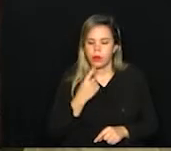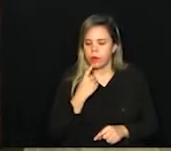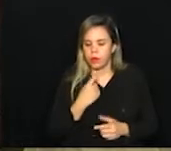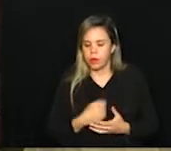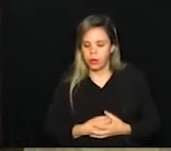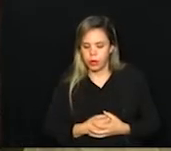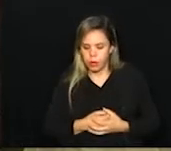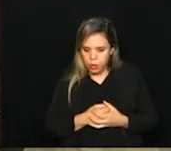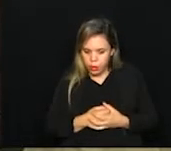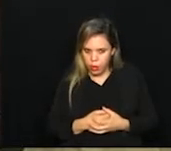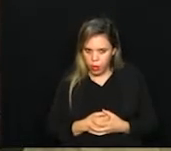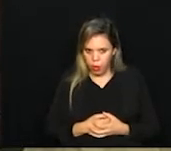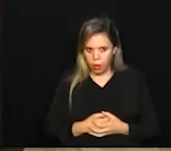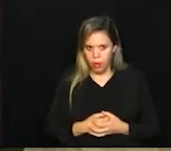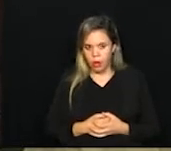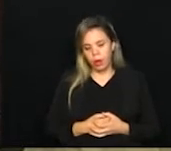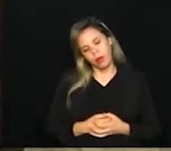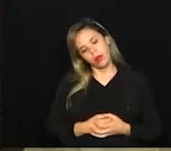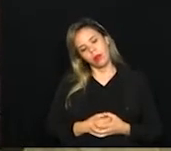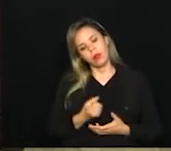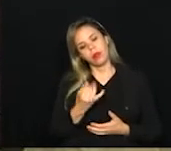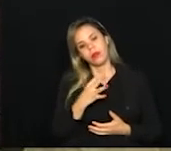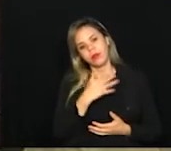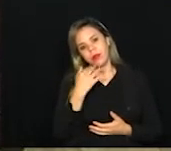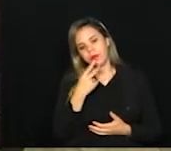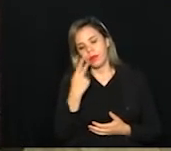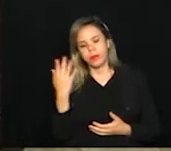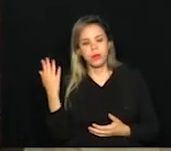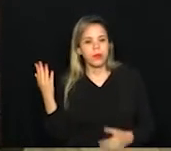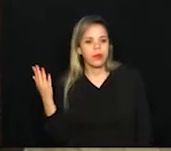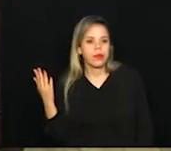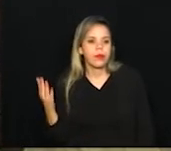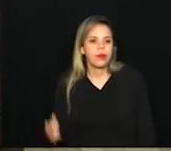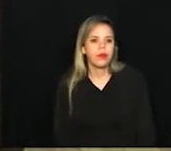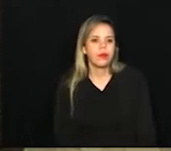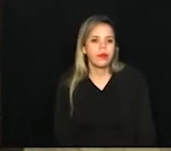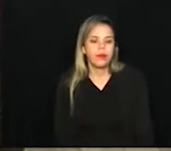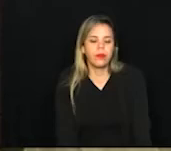de Campinas. E quando a gente fala dos óbitos na RMC, são